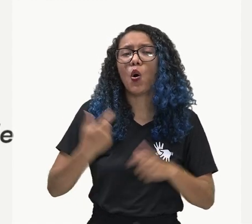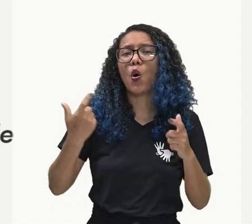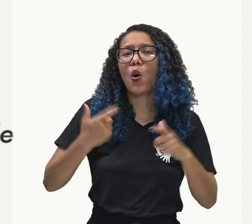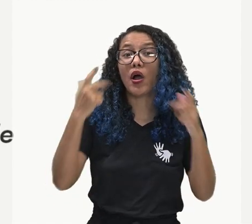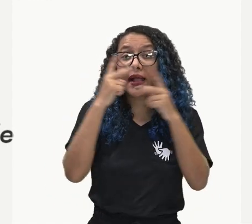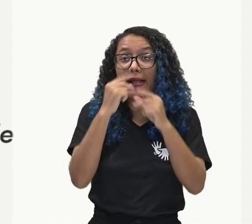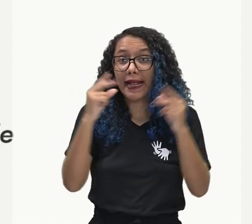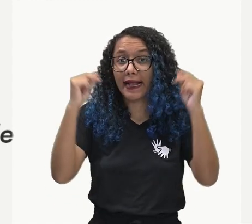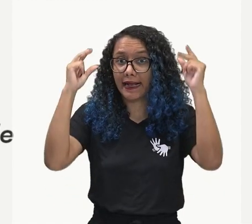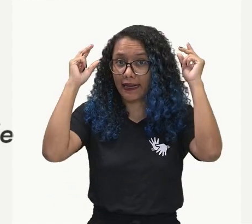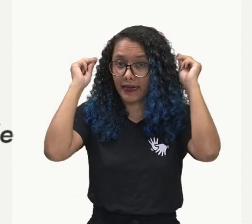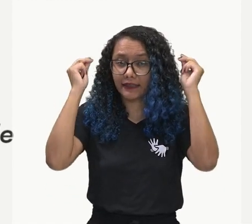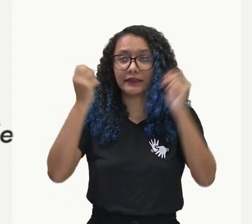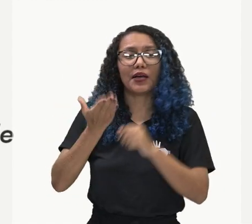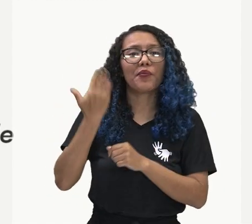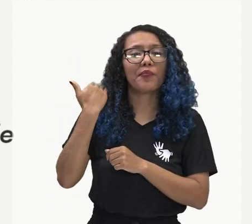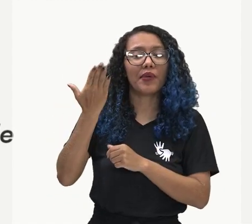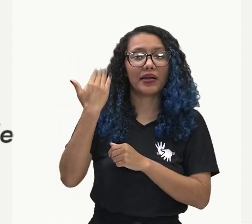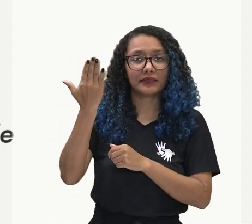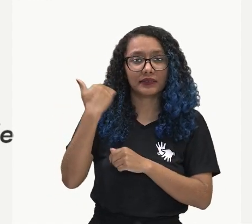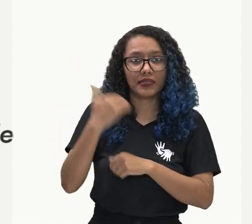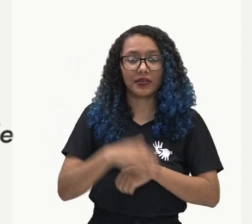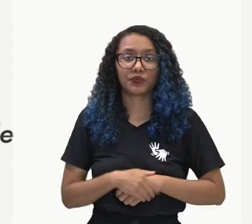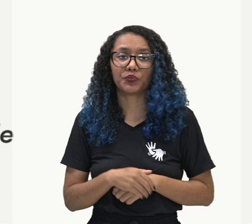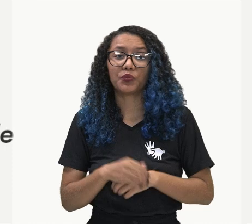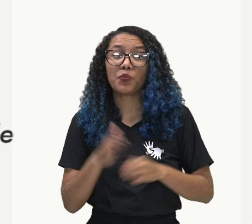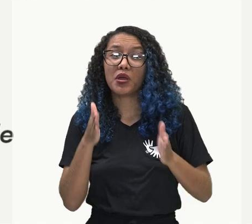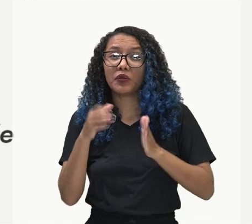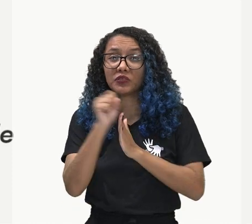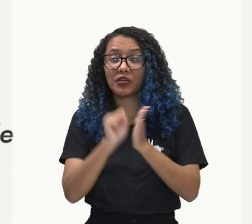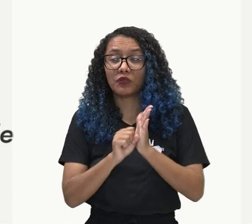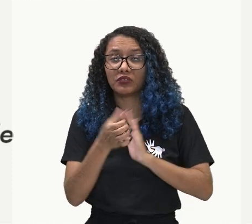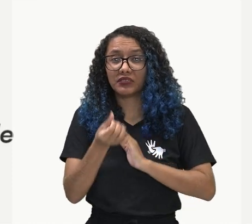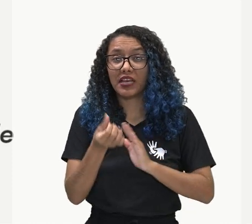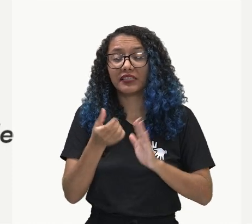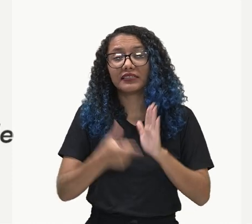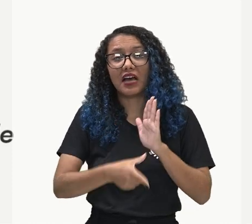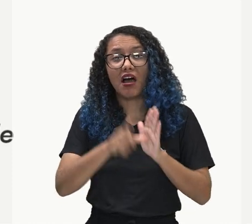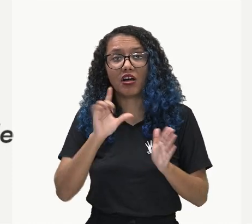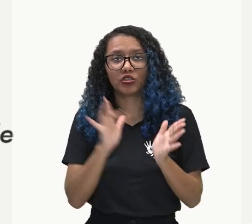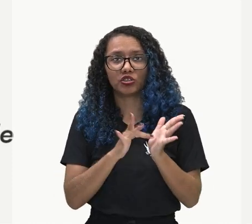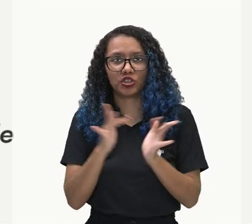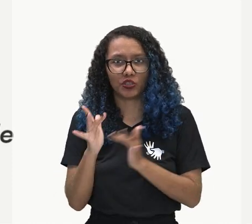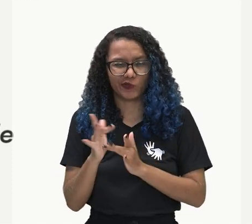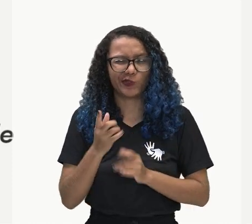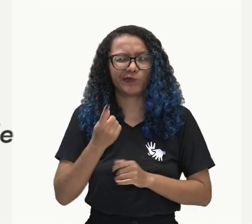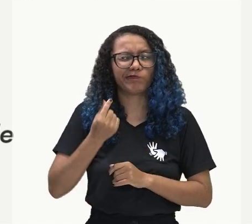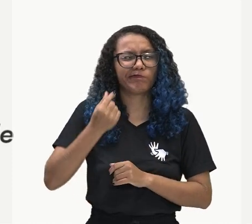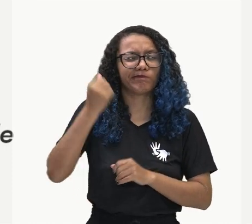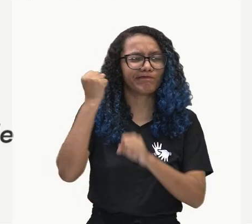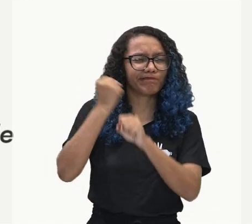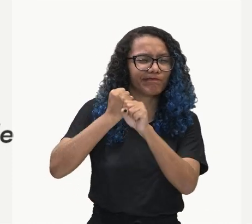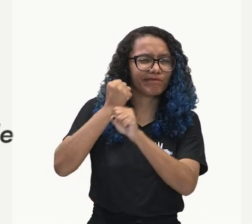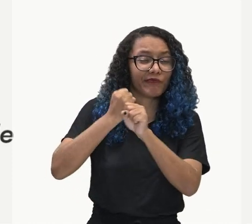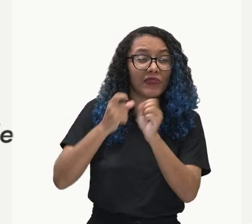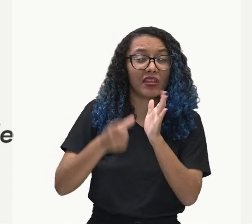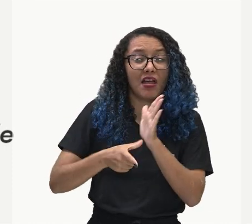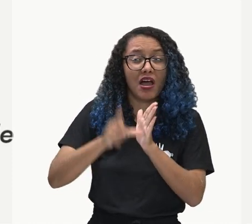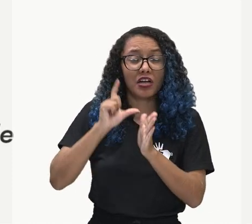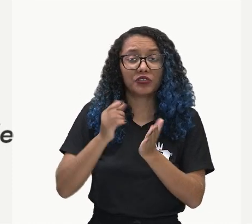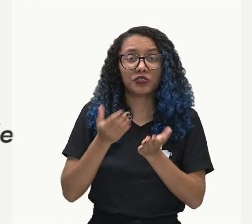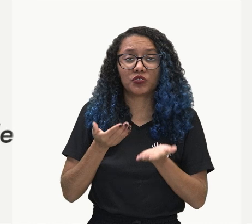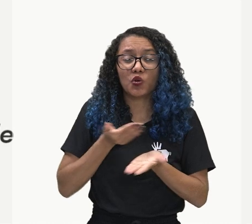Antiga, ele viveu no século VI a.C., ou seja, bastante tempo antes mesmo de começar a nossa era, a